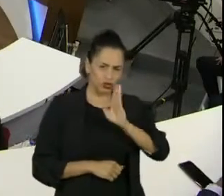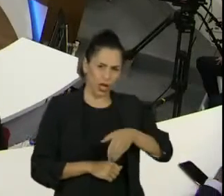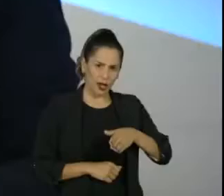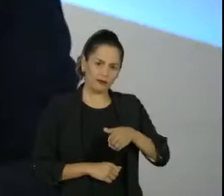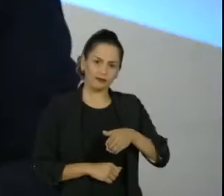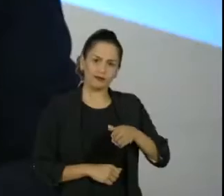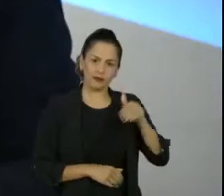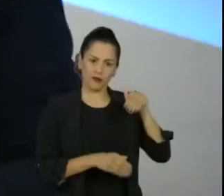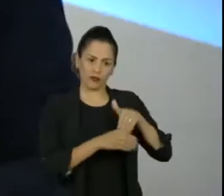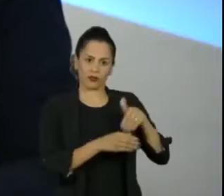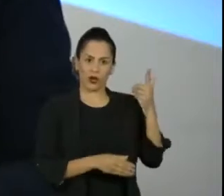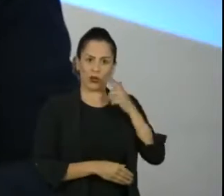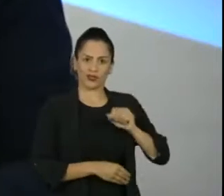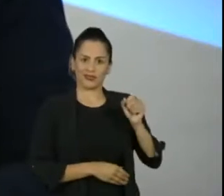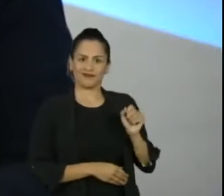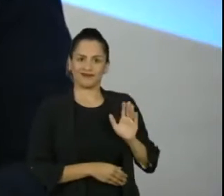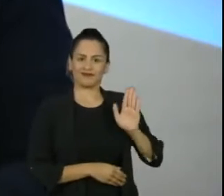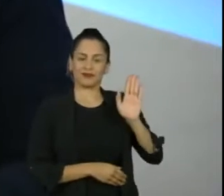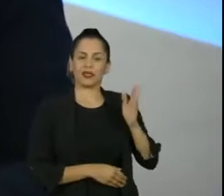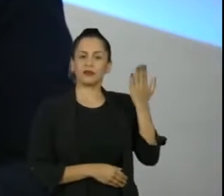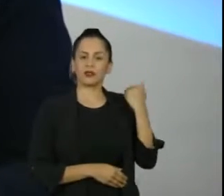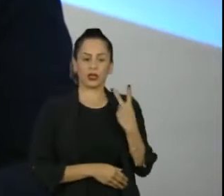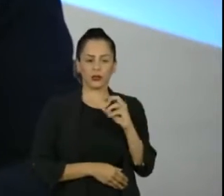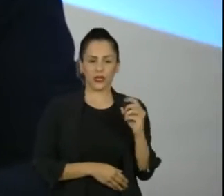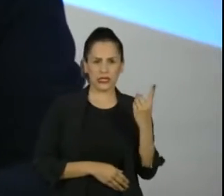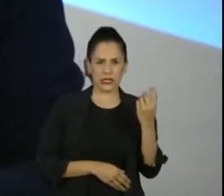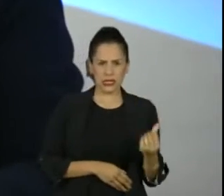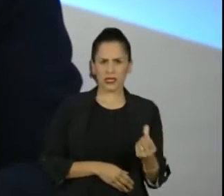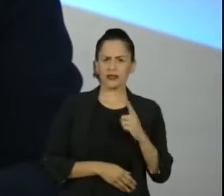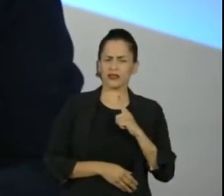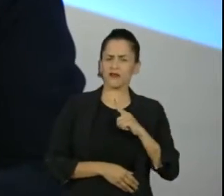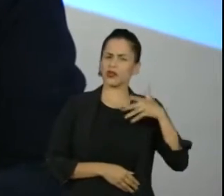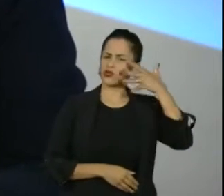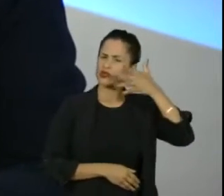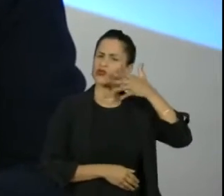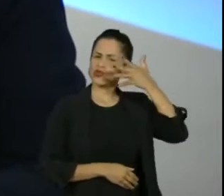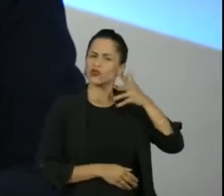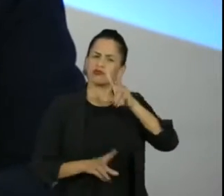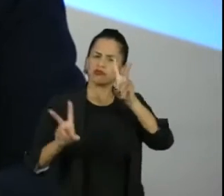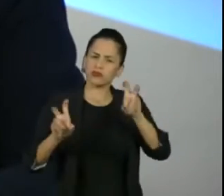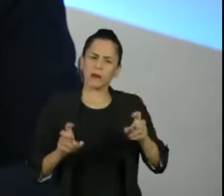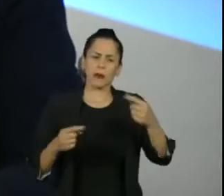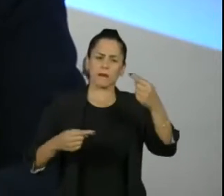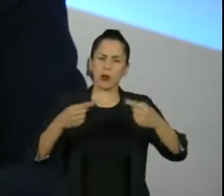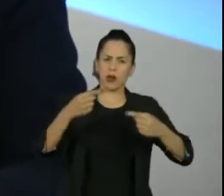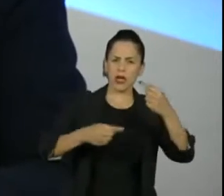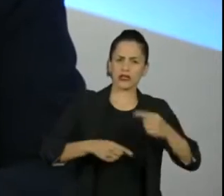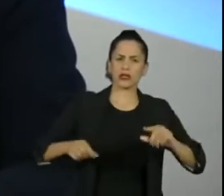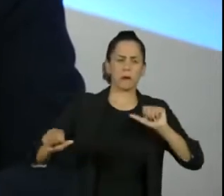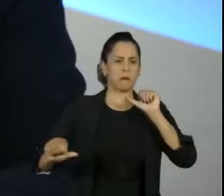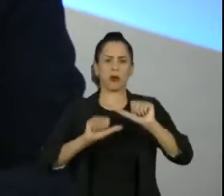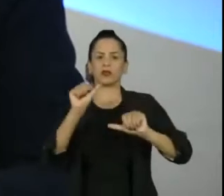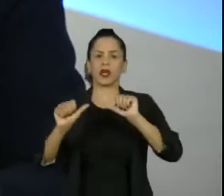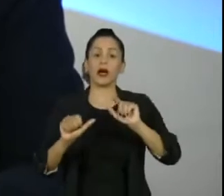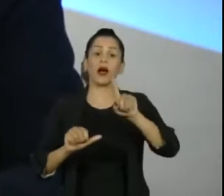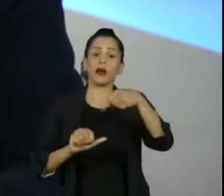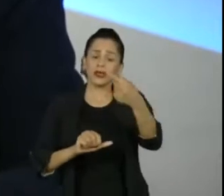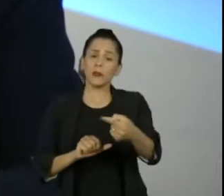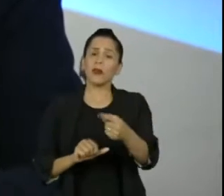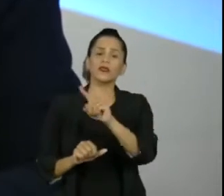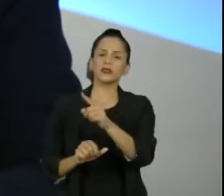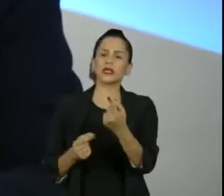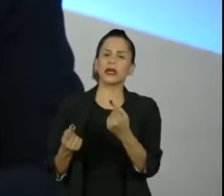com um discurso forte da antipolítica, da negação da política. Mas aí, quando o senhor assumiu o cargo, o senhor governou com todo mundo.